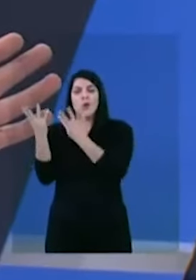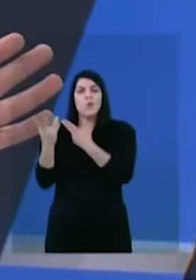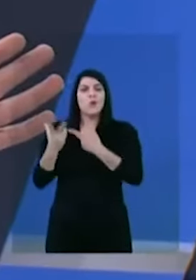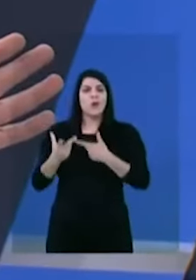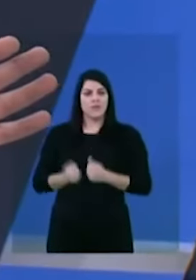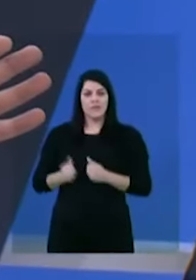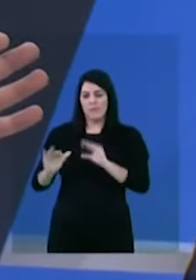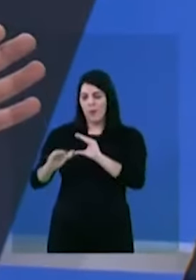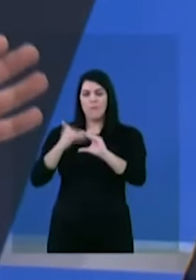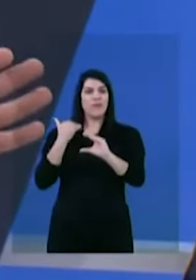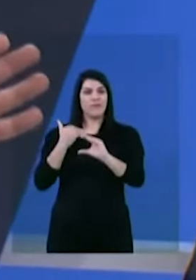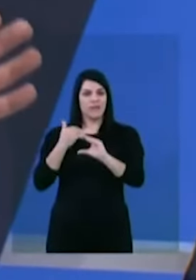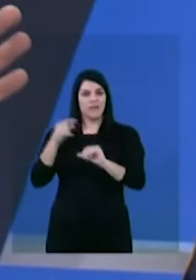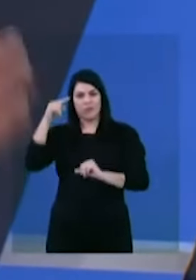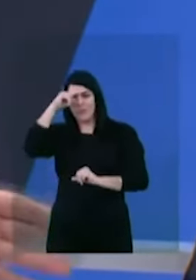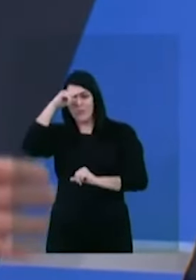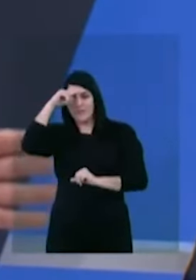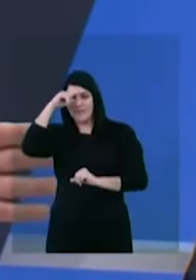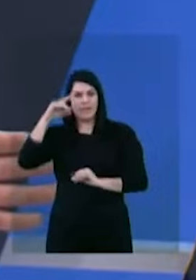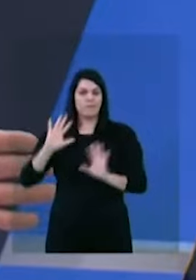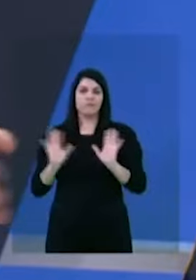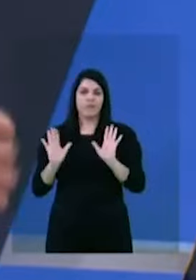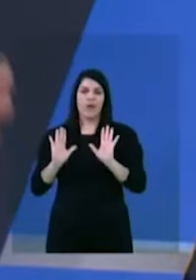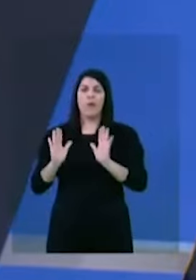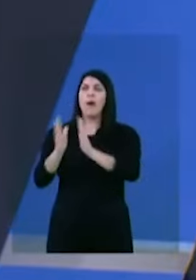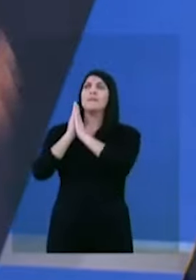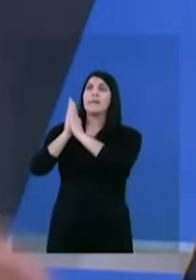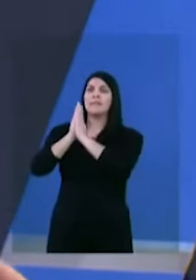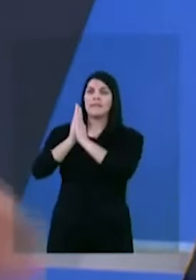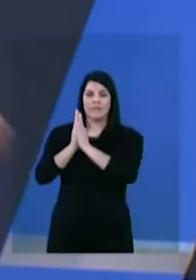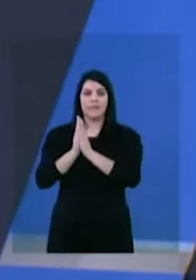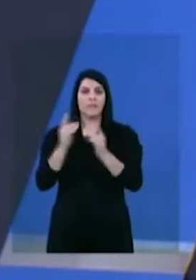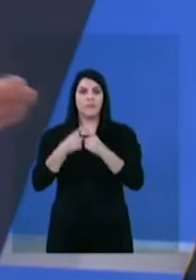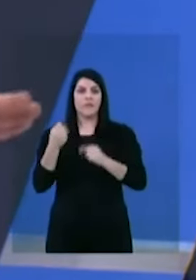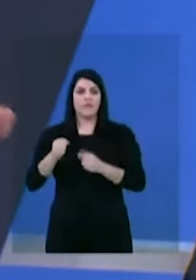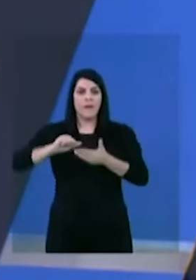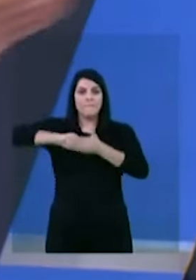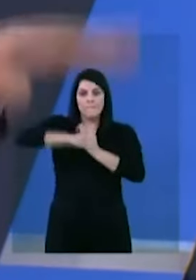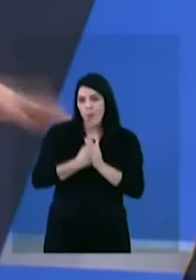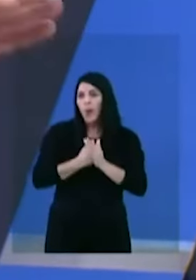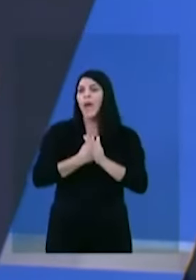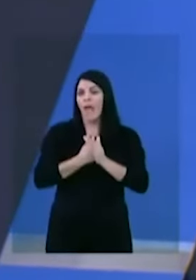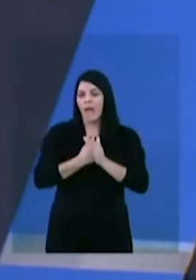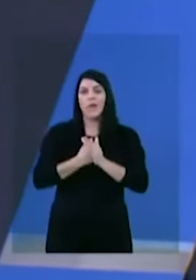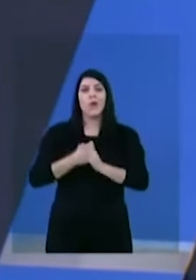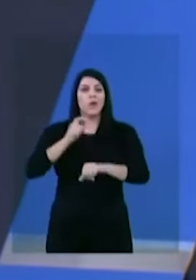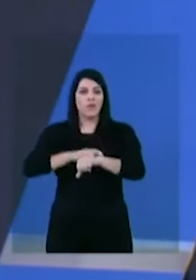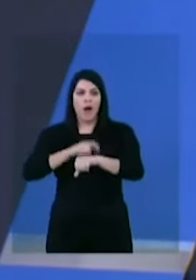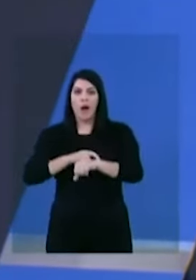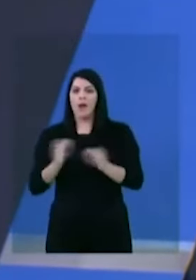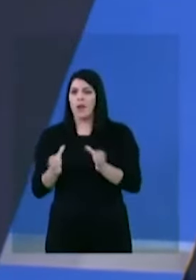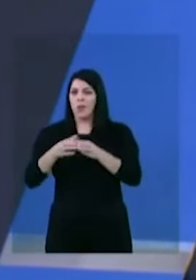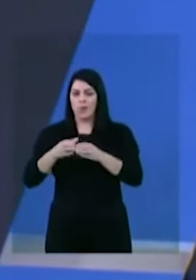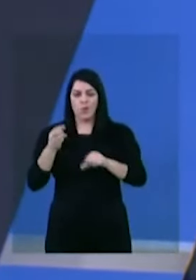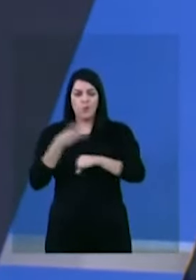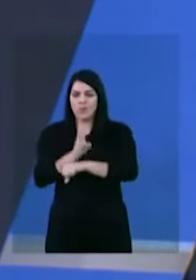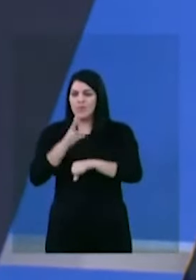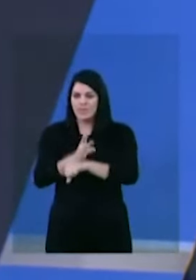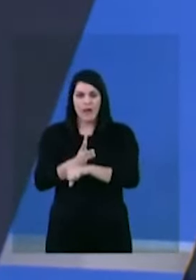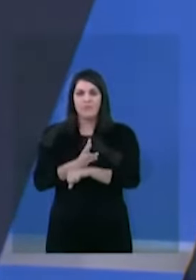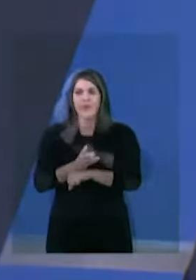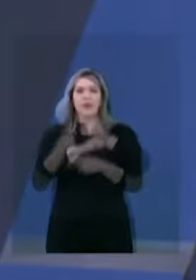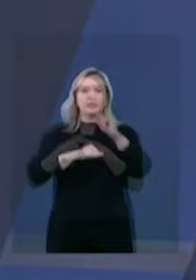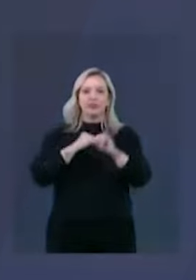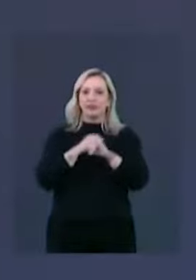Pablo Marçal graças a Deus se recebeu bloqueio na hora desse grupo de zap Eu não quero fazer parte